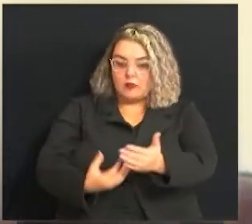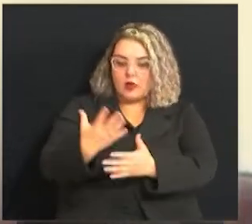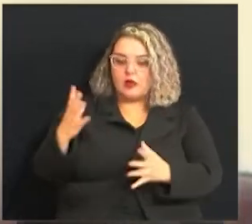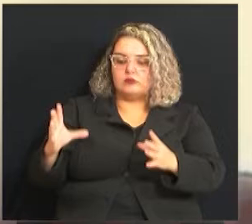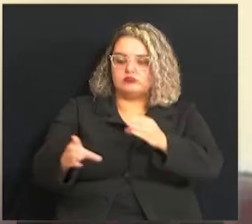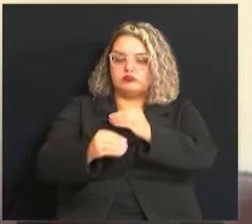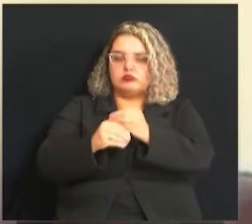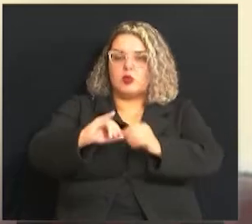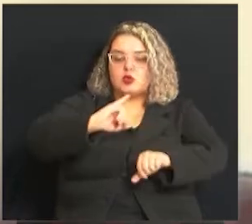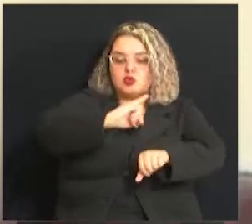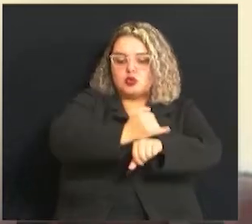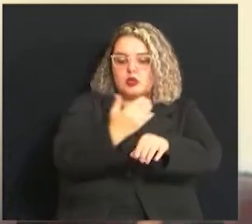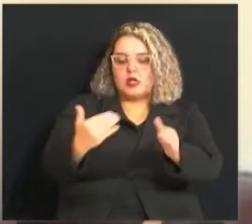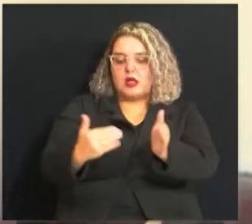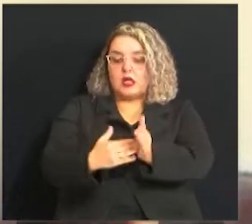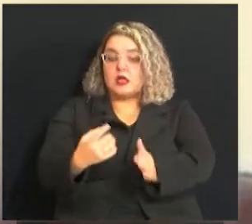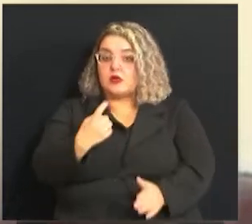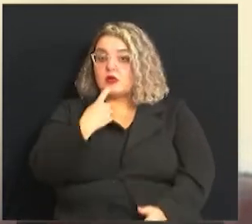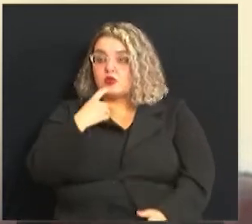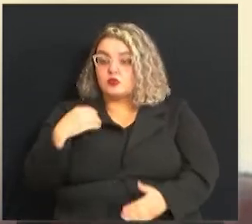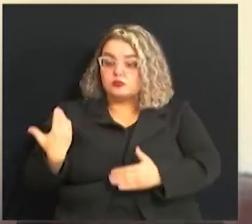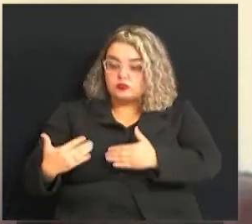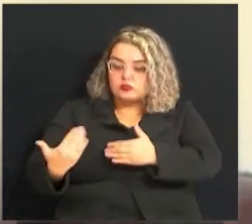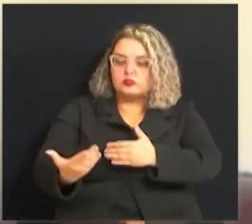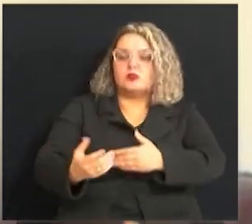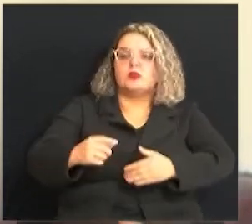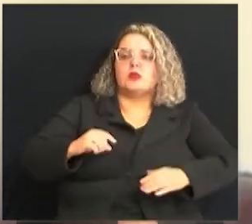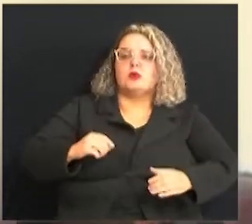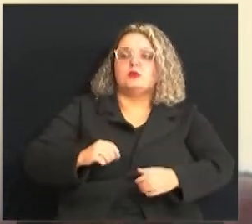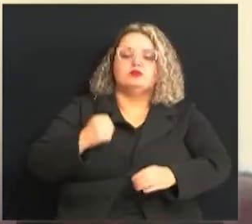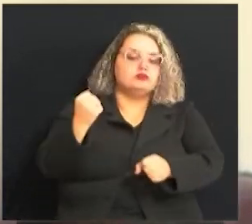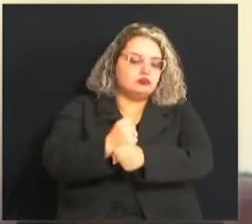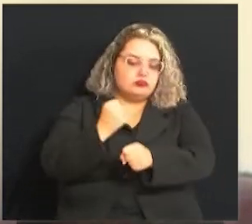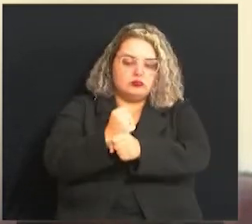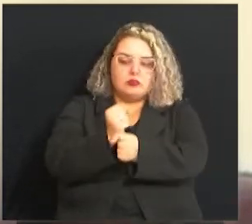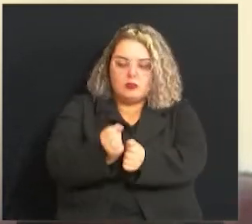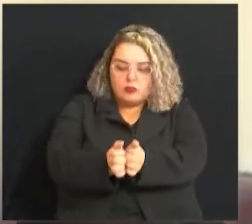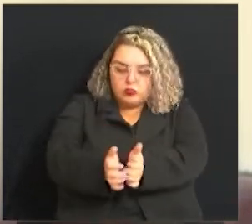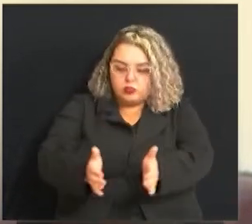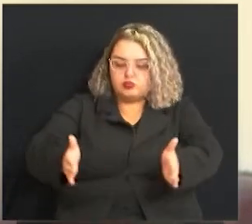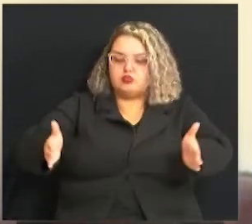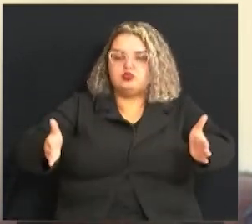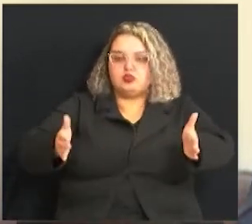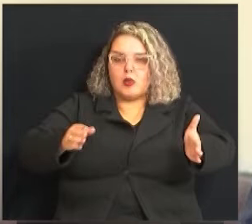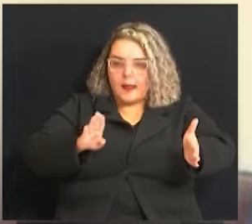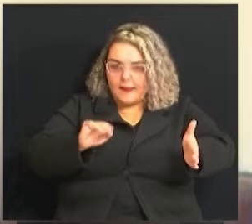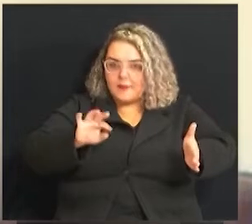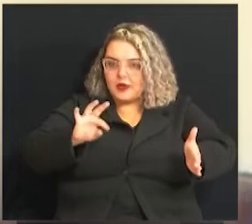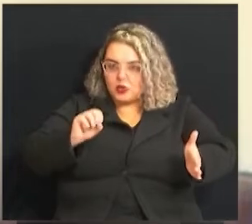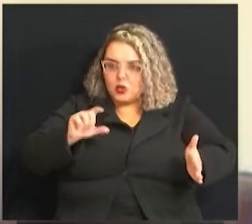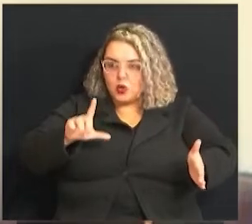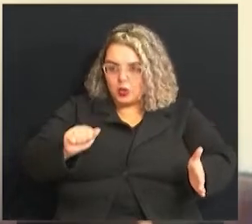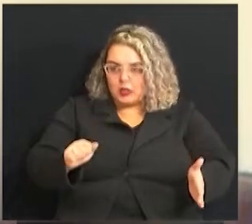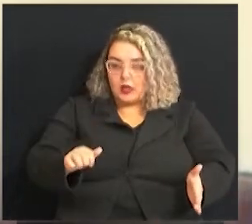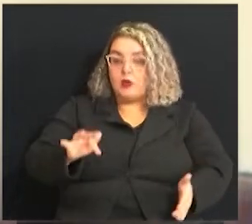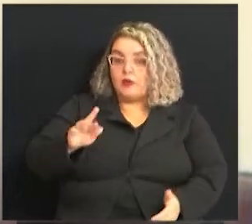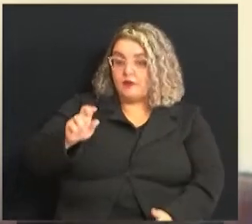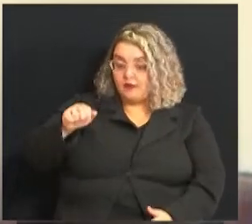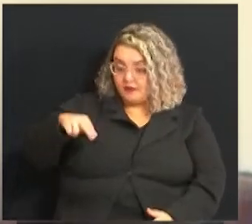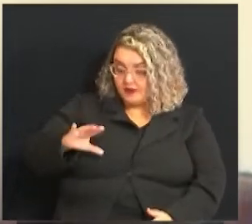duplicação da linha de Jundiaí a Campinas e do avanço das obras de alargamento da bitola, Francisco de